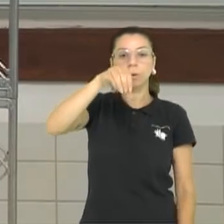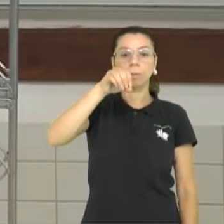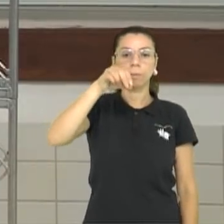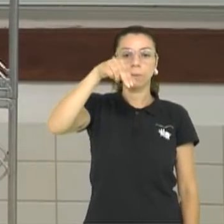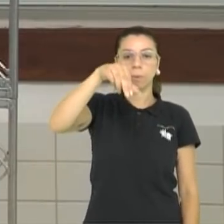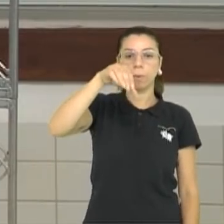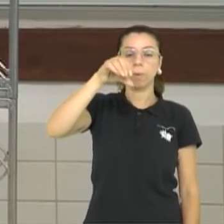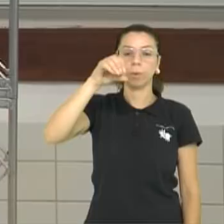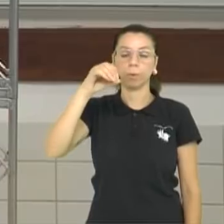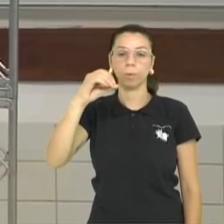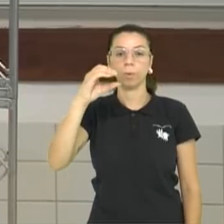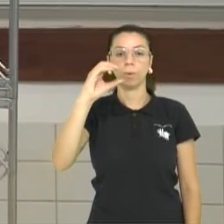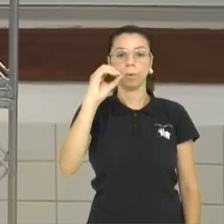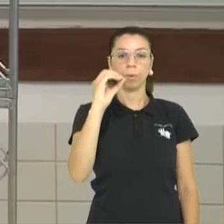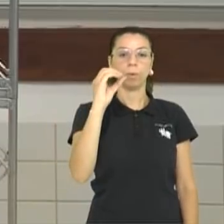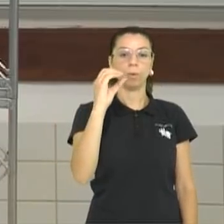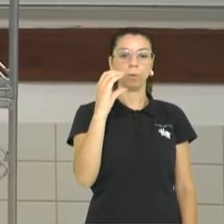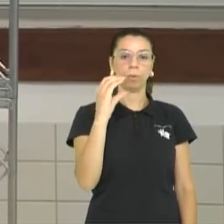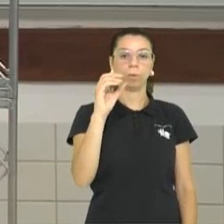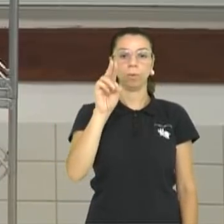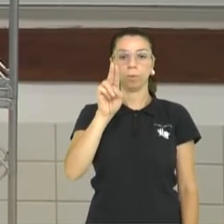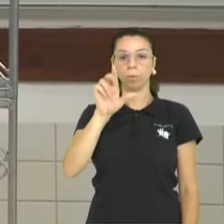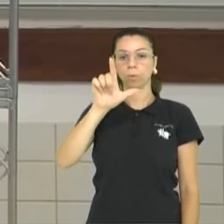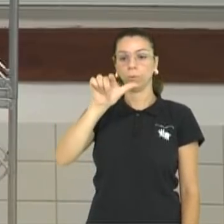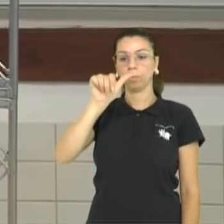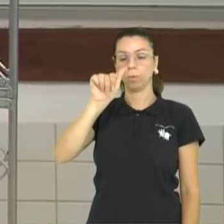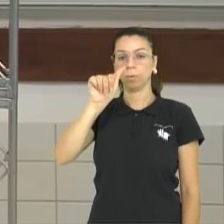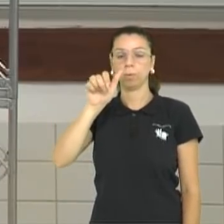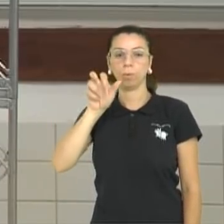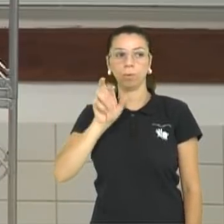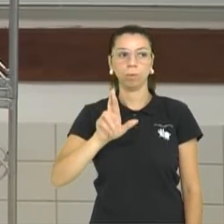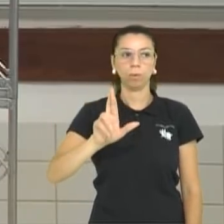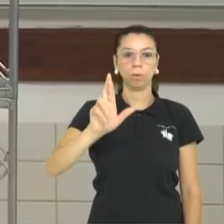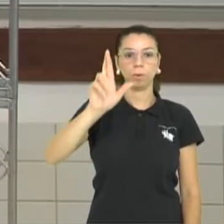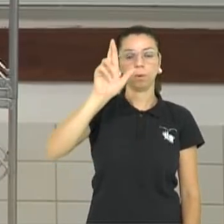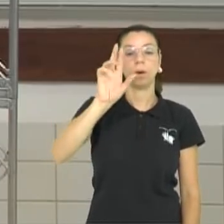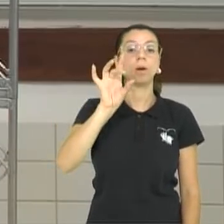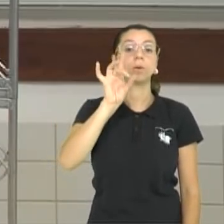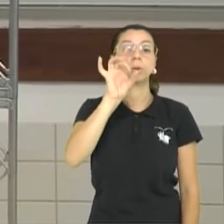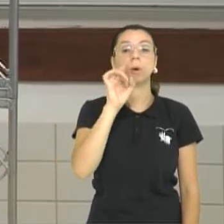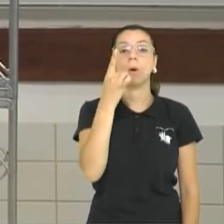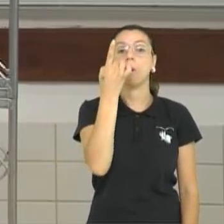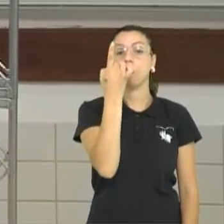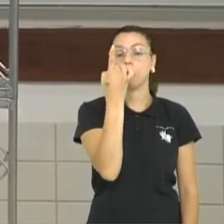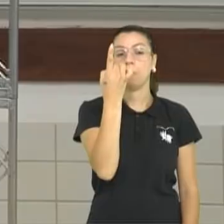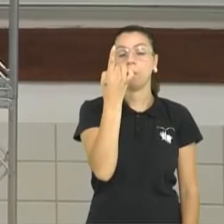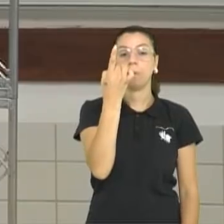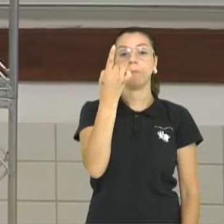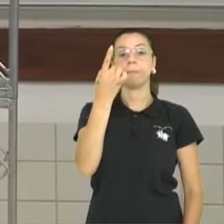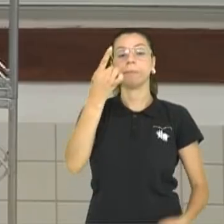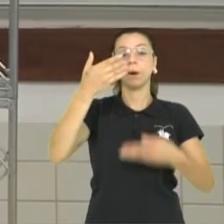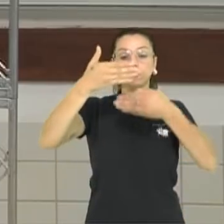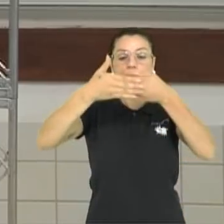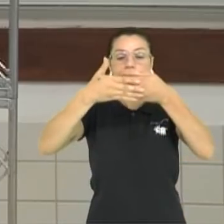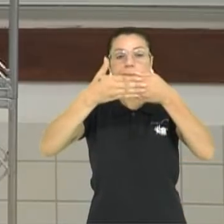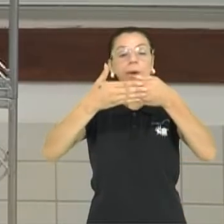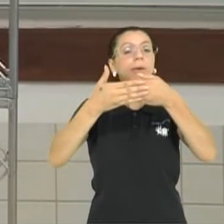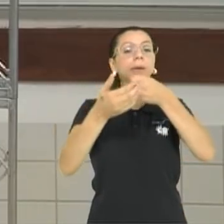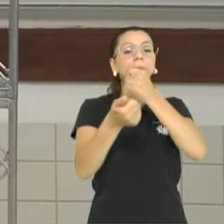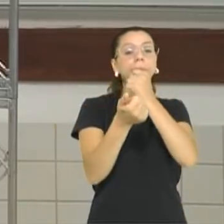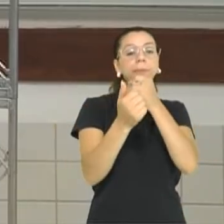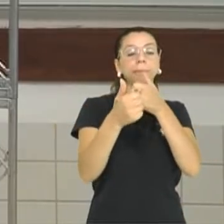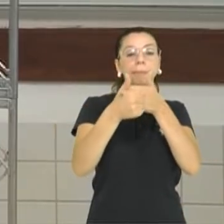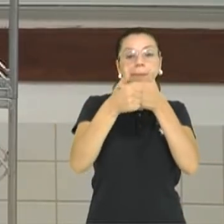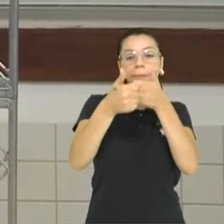monoocular, ele tem uma lente ocular, é aquela lente que fica próxima dos olhos. Já o nosso microscópio aqui, ele